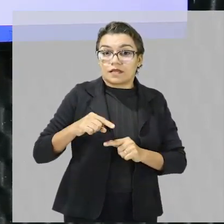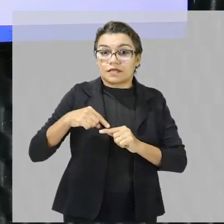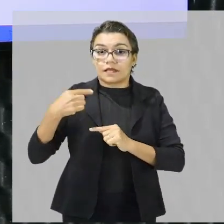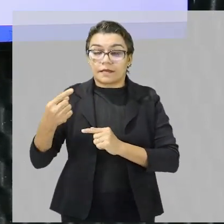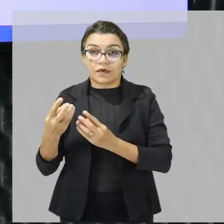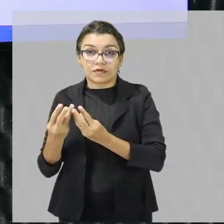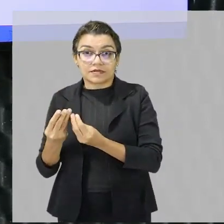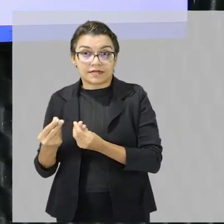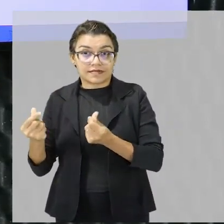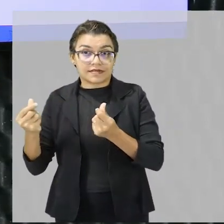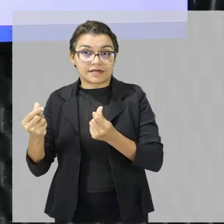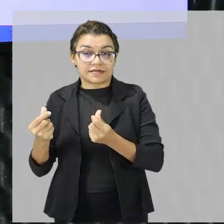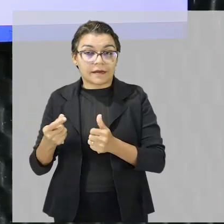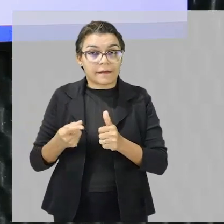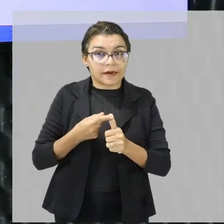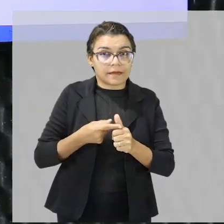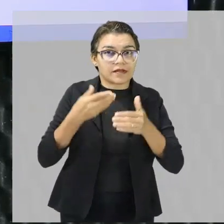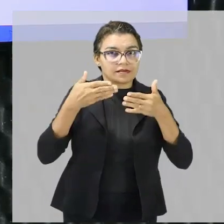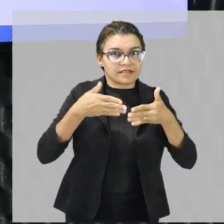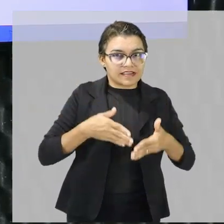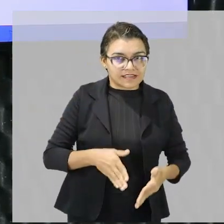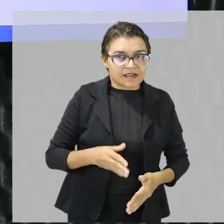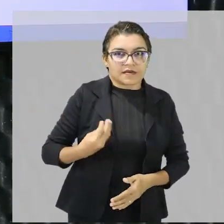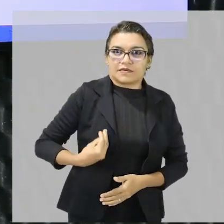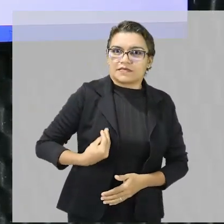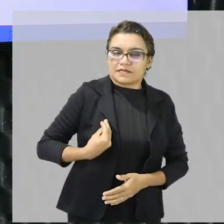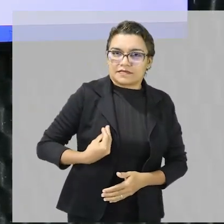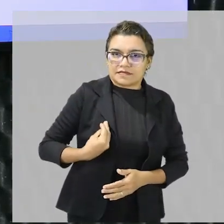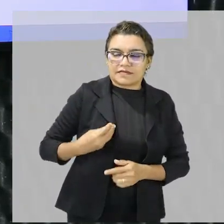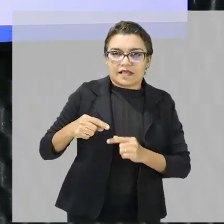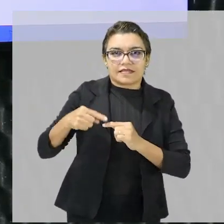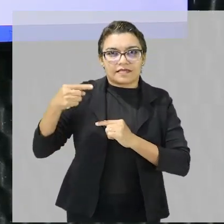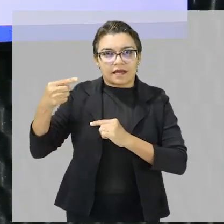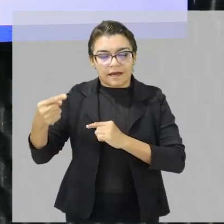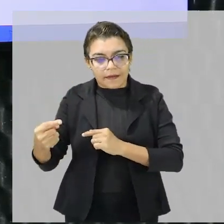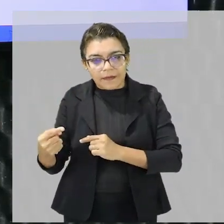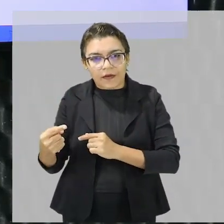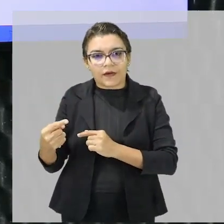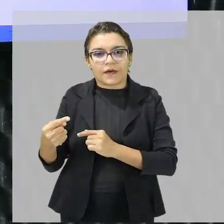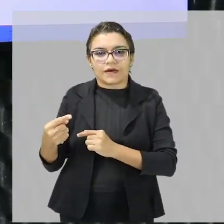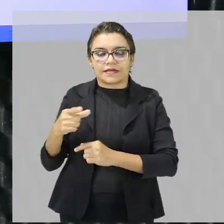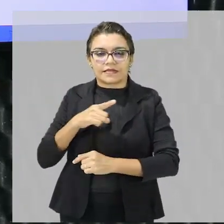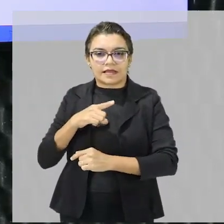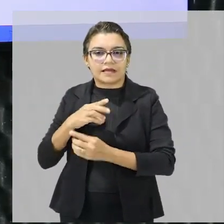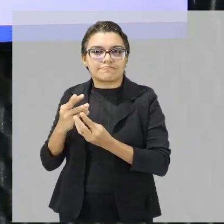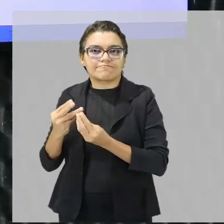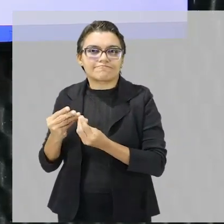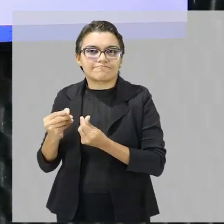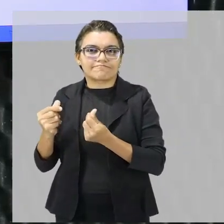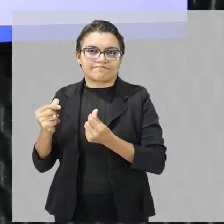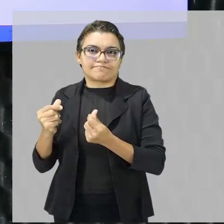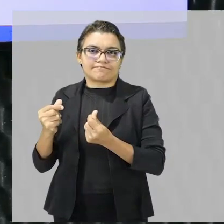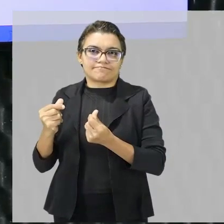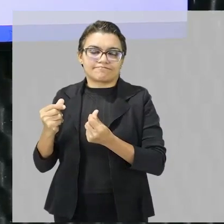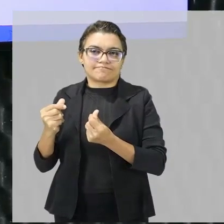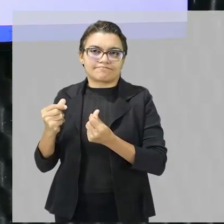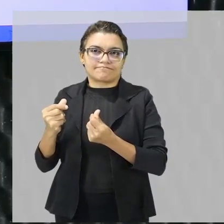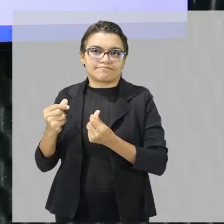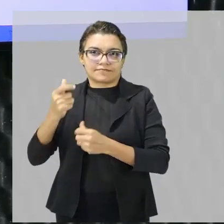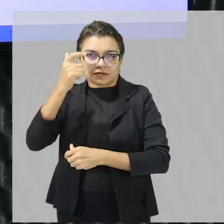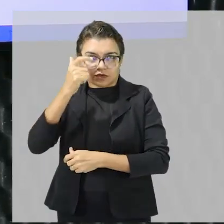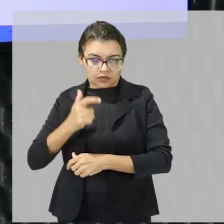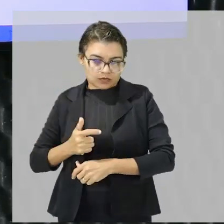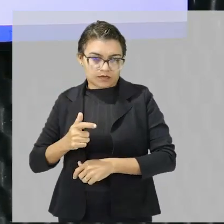essência. Primeiro nós existimos, depois nós definimos aquilo que somos.